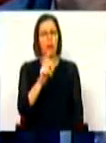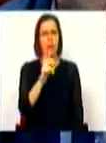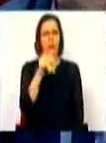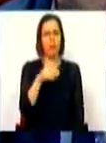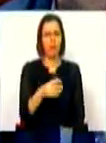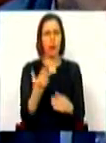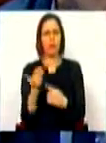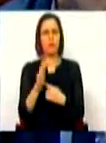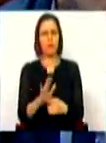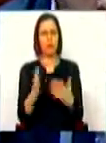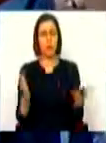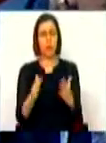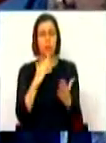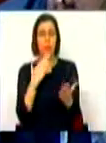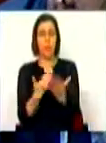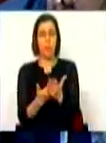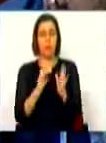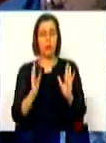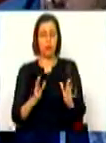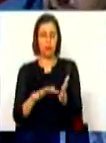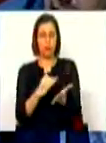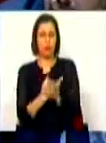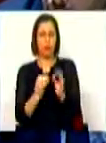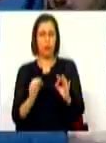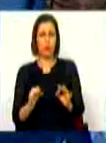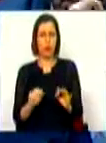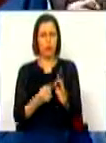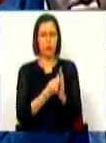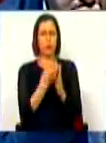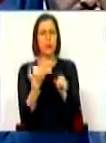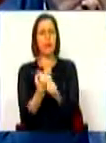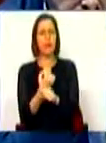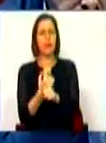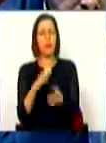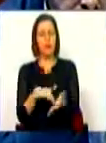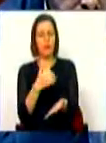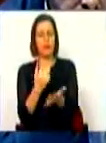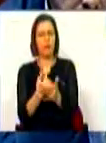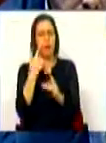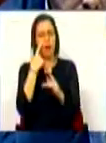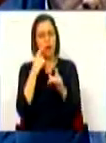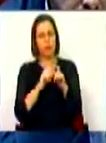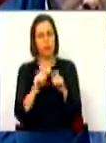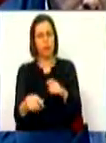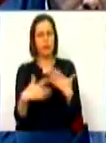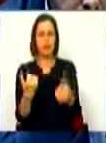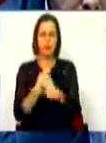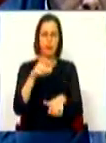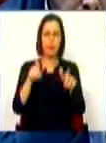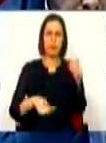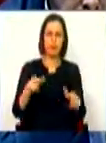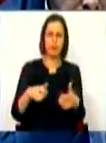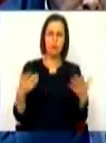porque, por exemplo, atribuiu, e já está concluído, vínculos de trabalho permanente, duradouro, aos